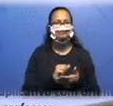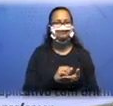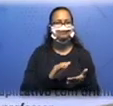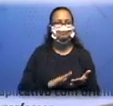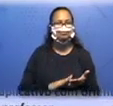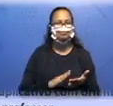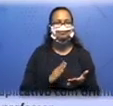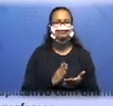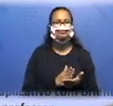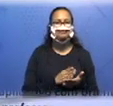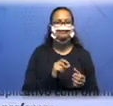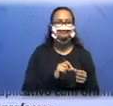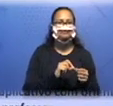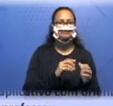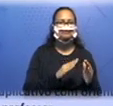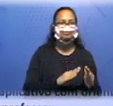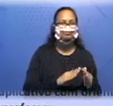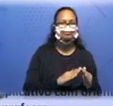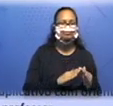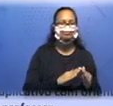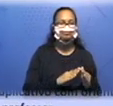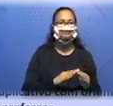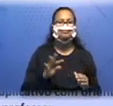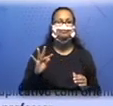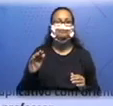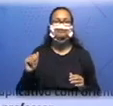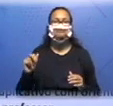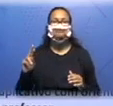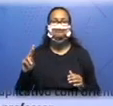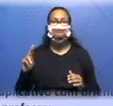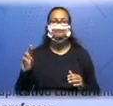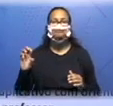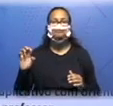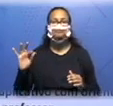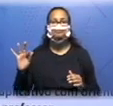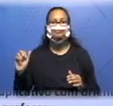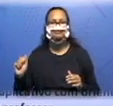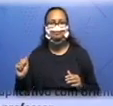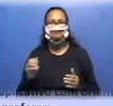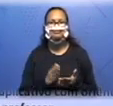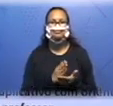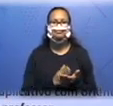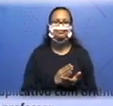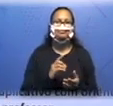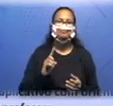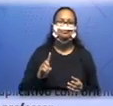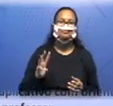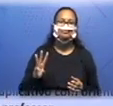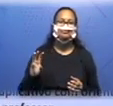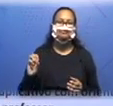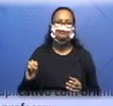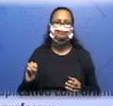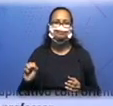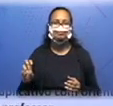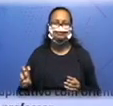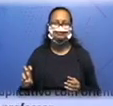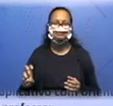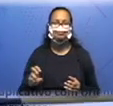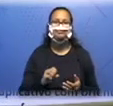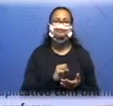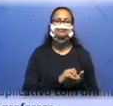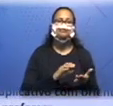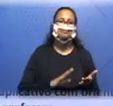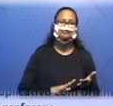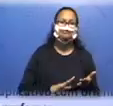a tarefa com essa videoaula. A tarefinha vai ser lá na 135, os exercícios 2